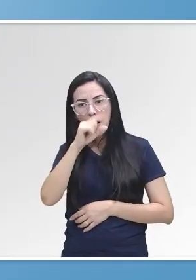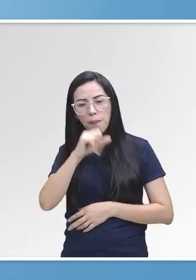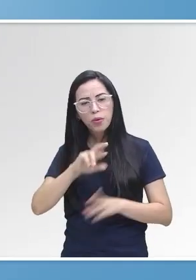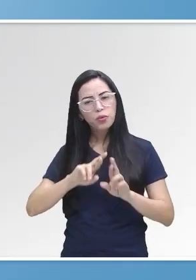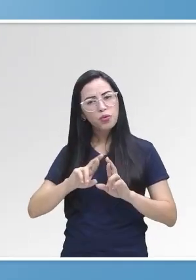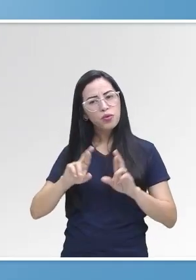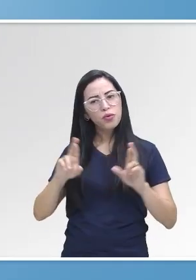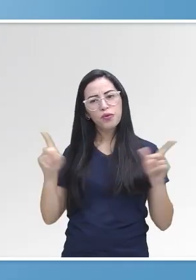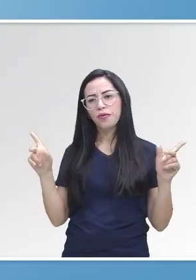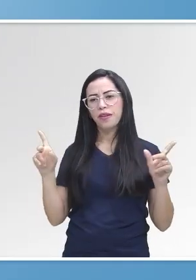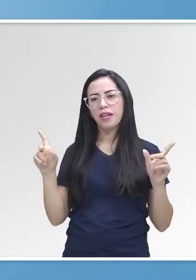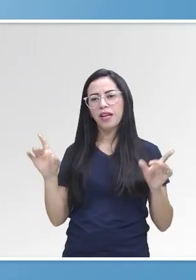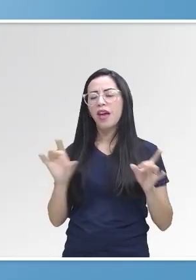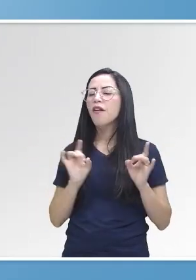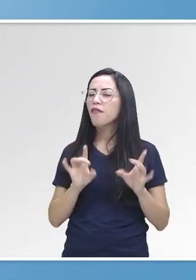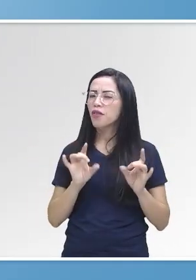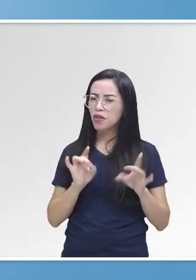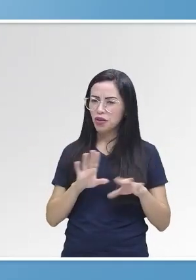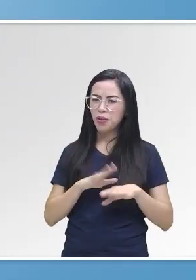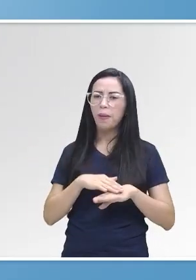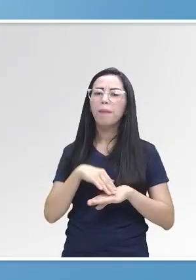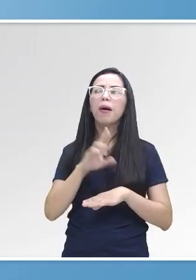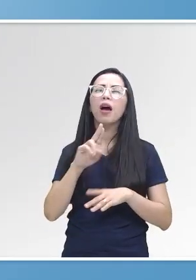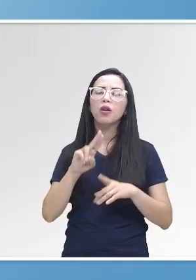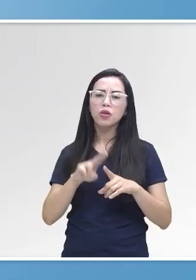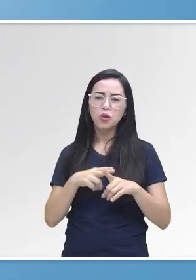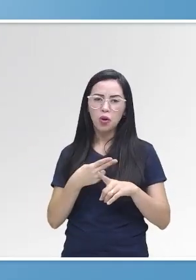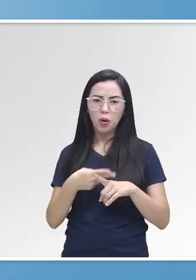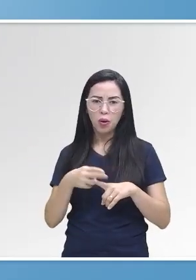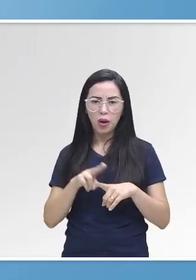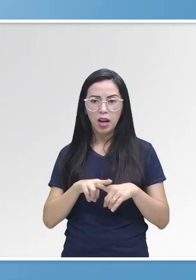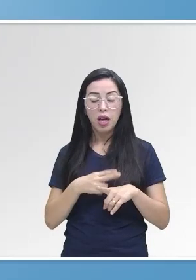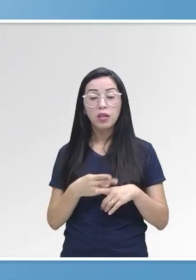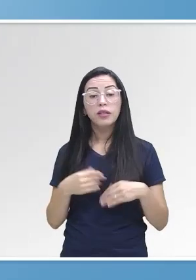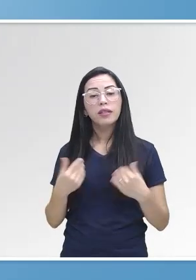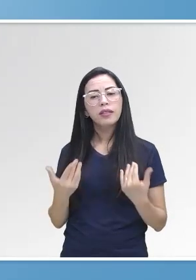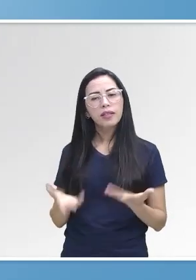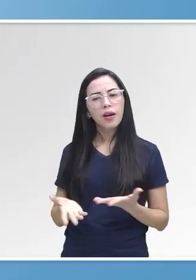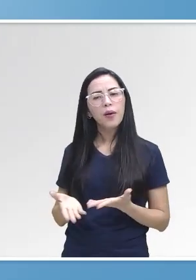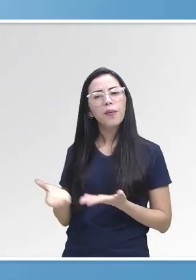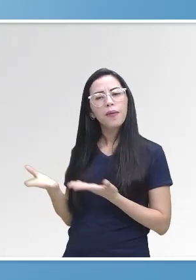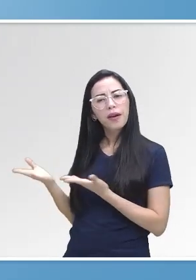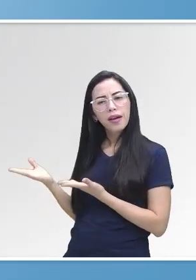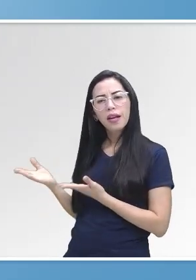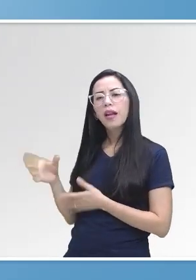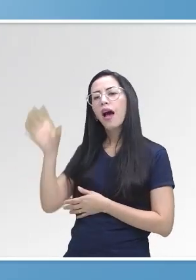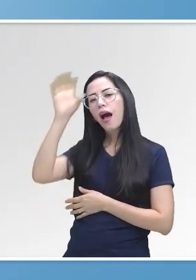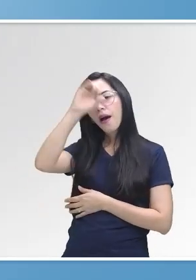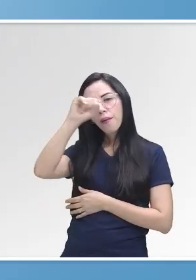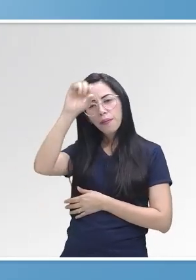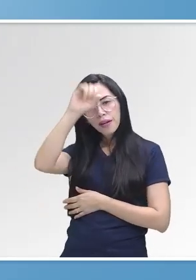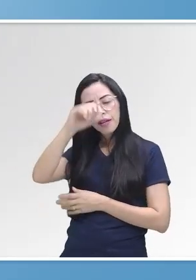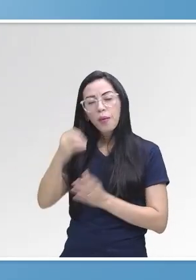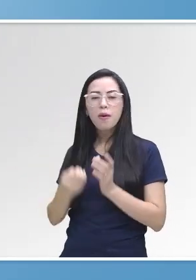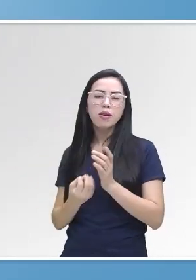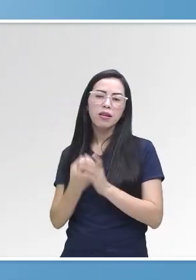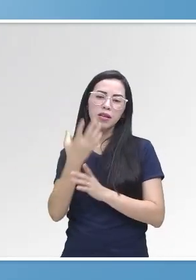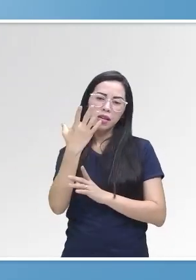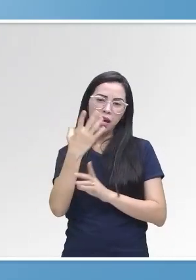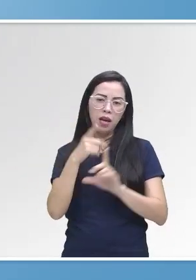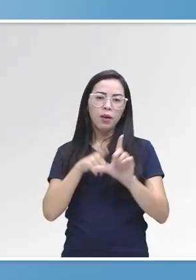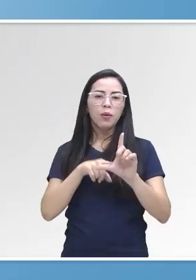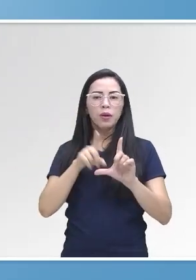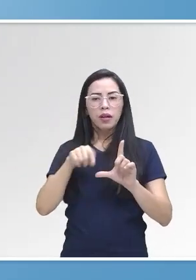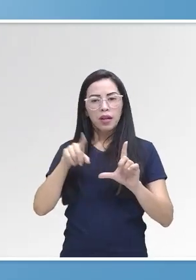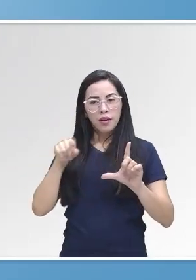vendia mais de chocolate e aí ele aprendeu a fazer o gráfico agora a gente